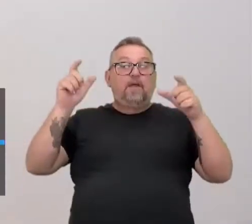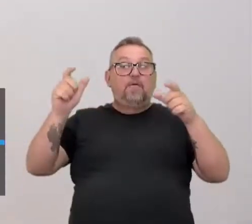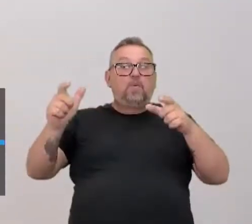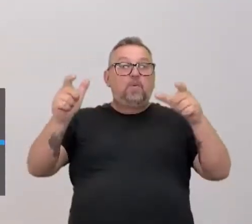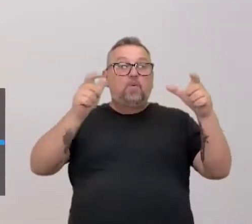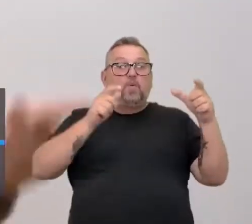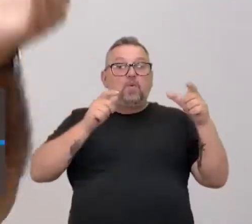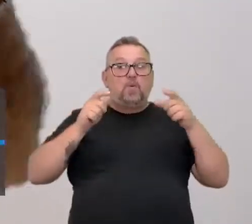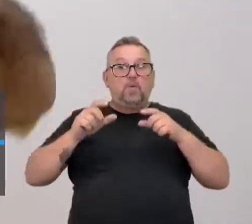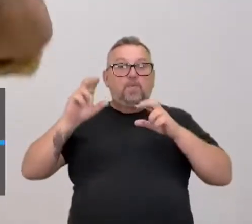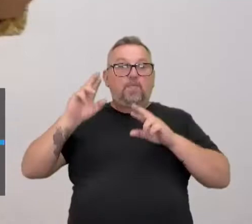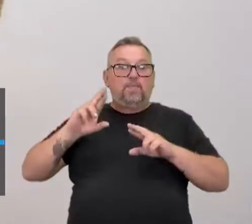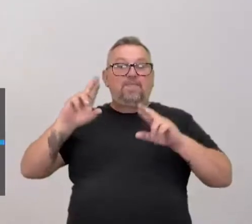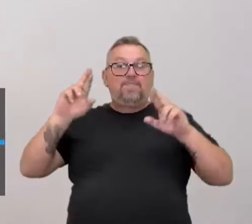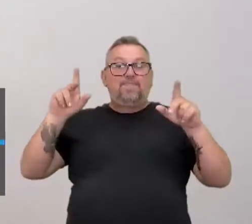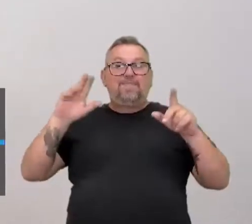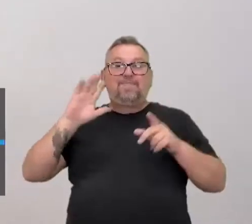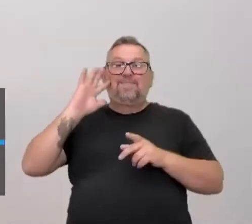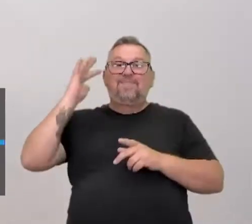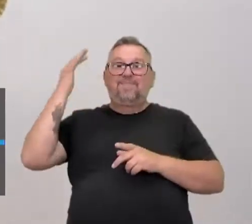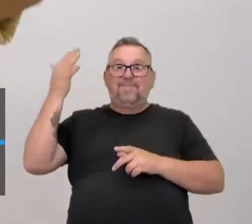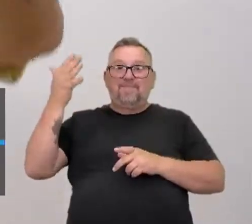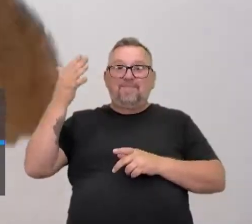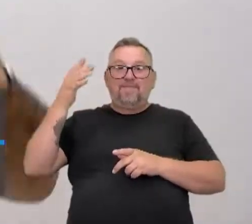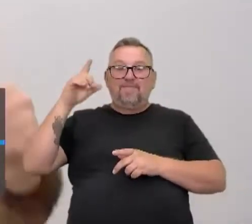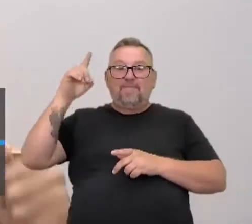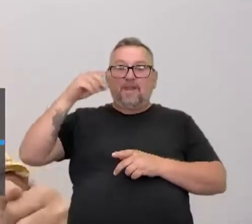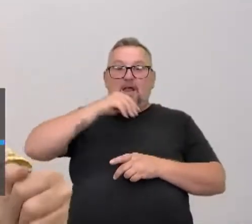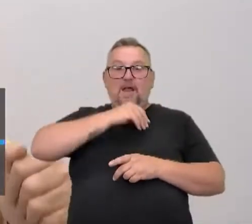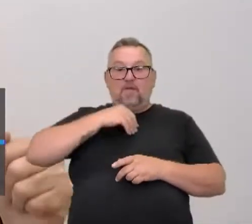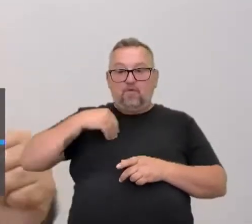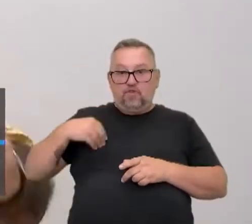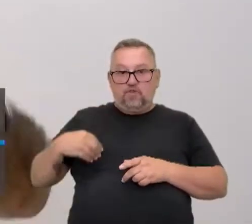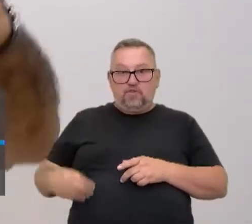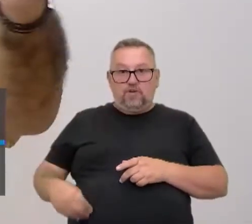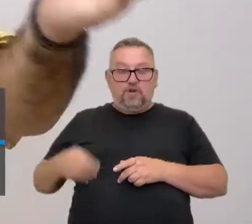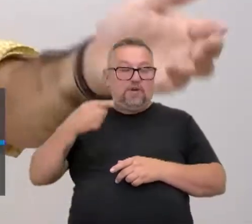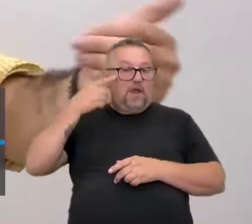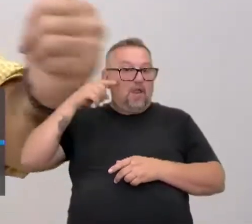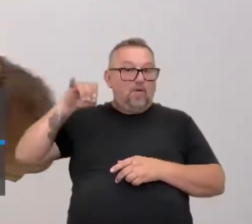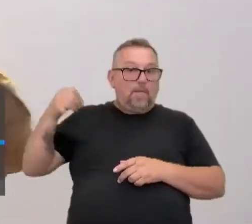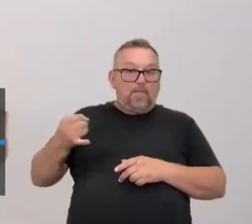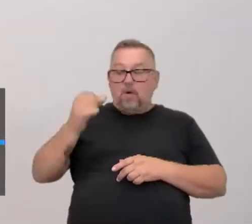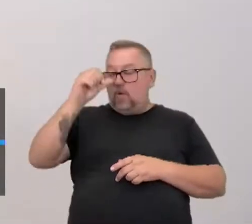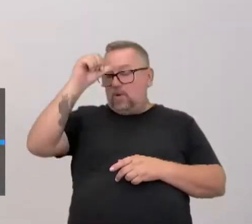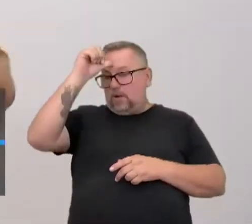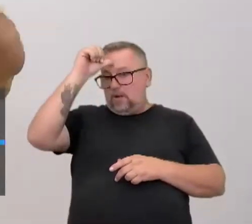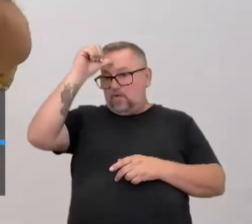lugares diferentes. Aconteceu no Extremo Oriente, na China e no Japão, na